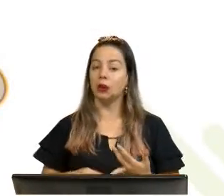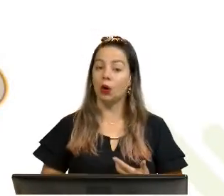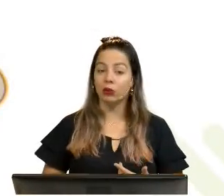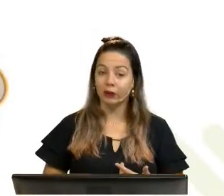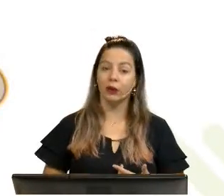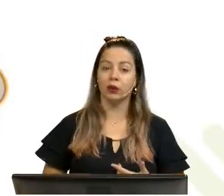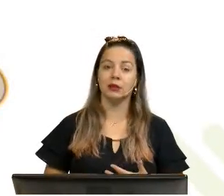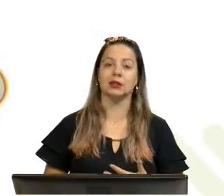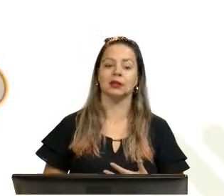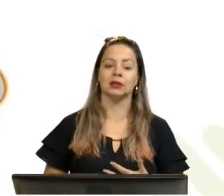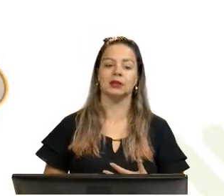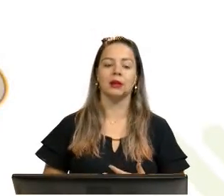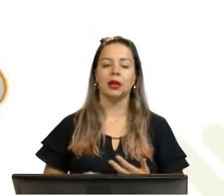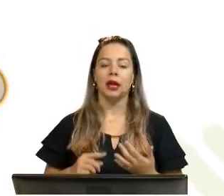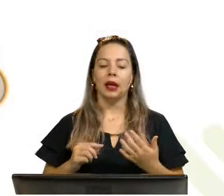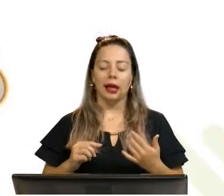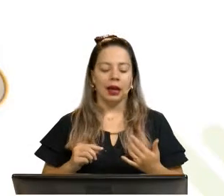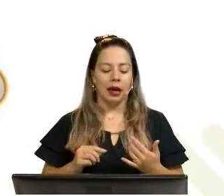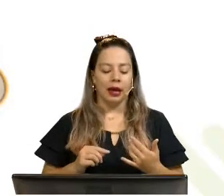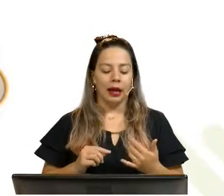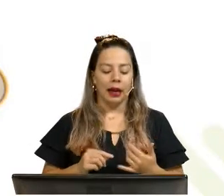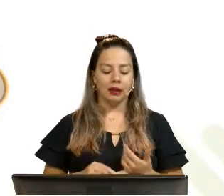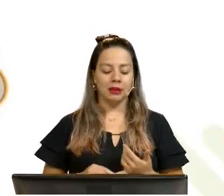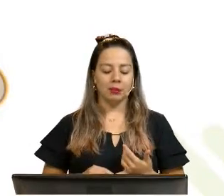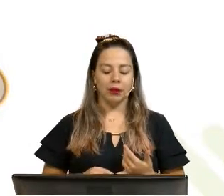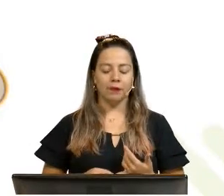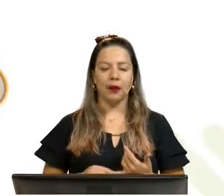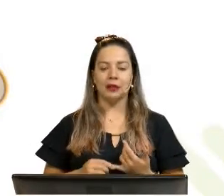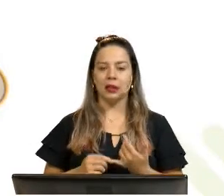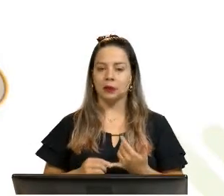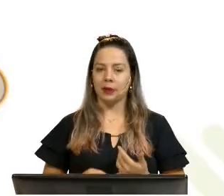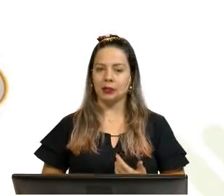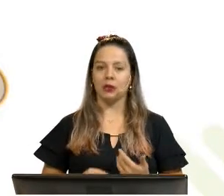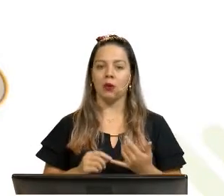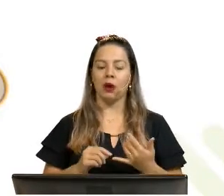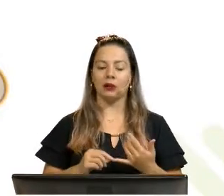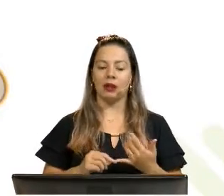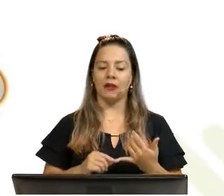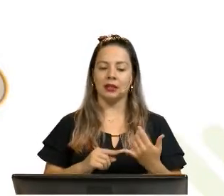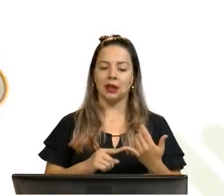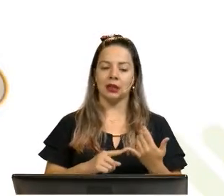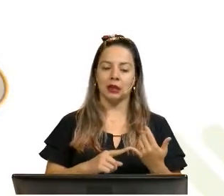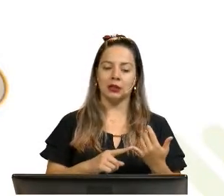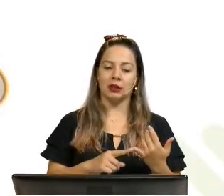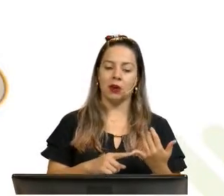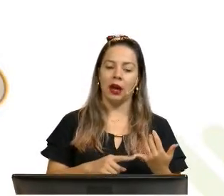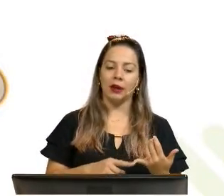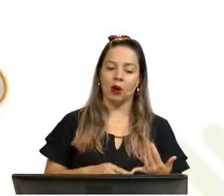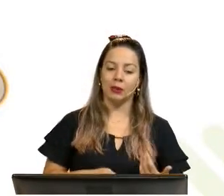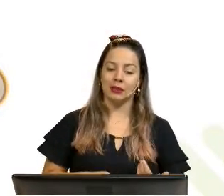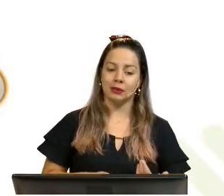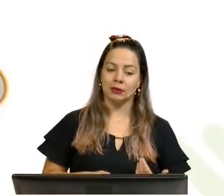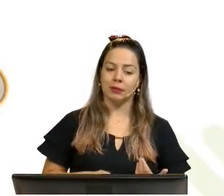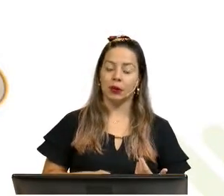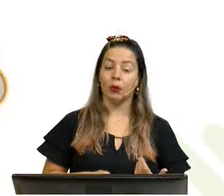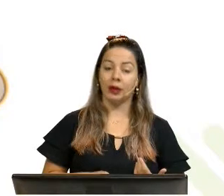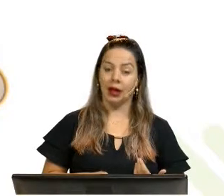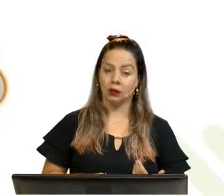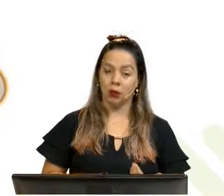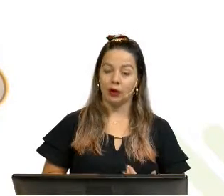síntese ou da fotossíntese elas também fazem respiração através da elas são as obras